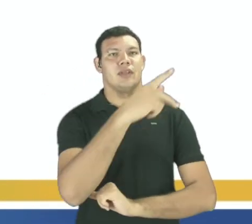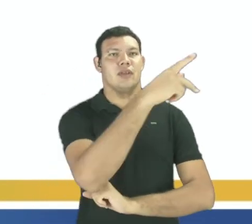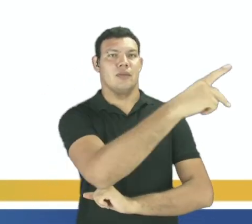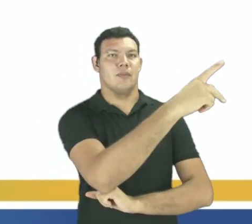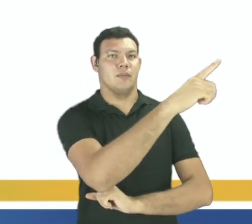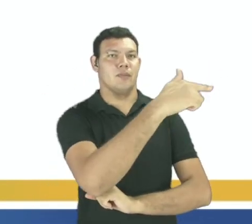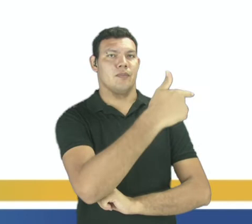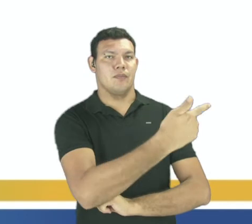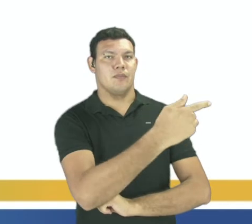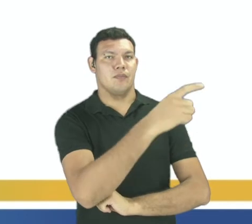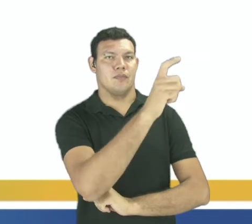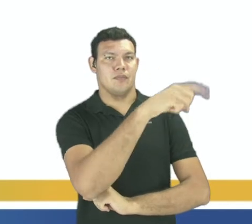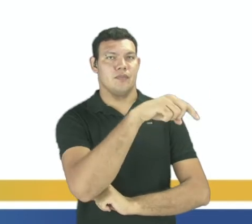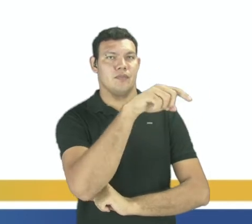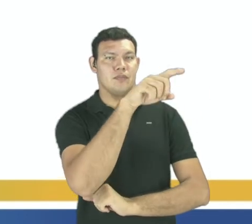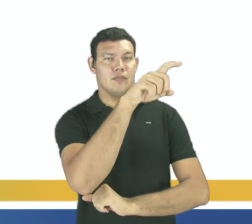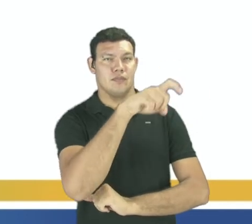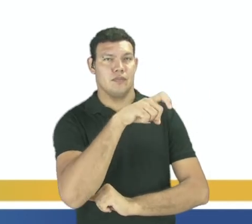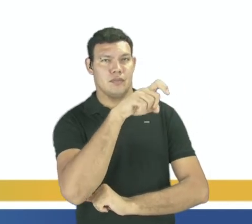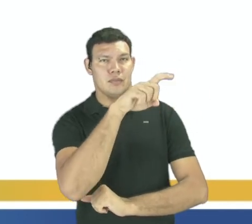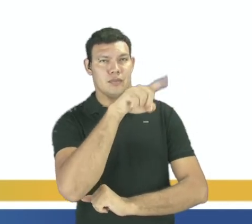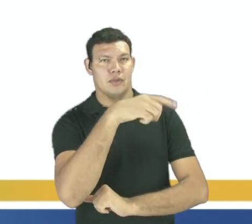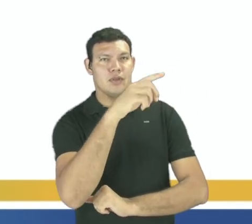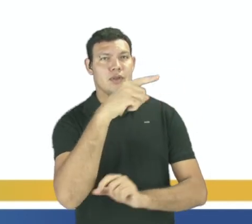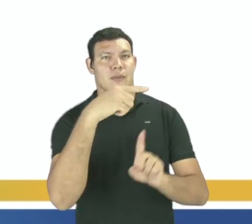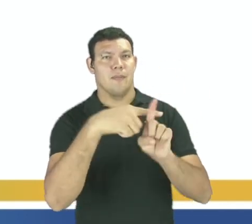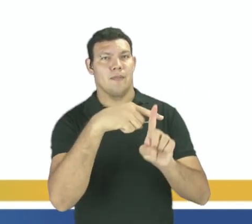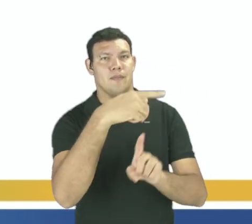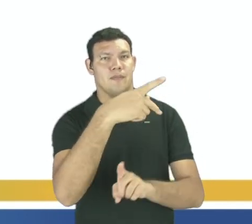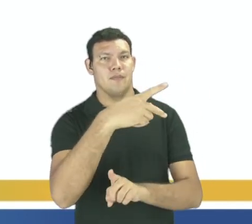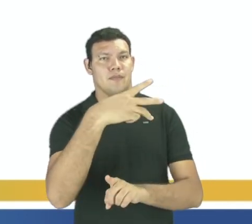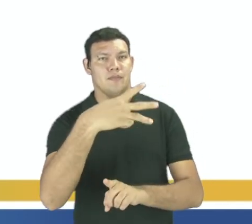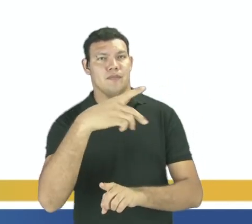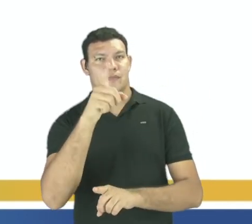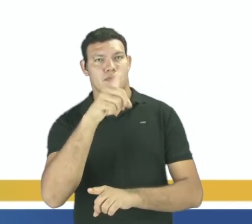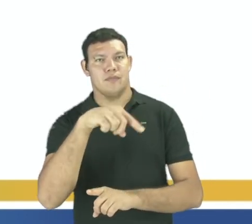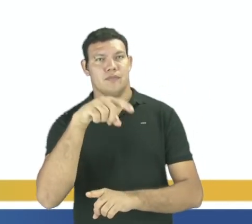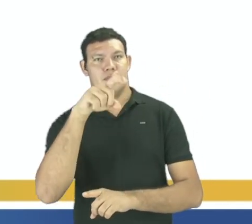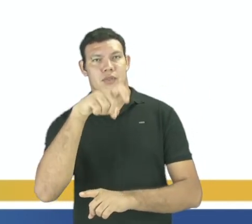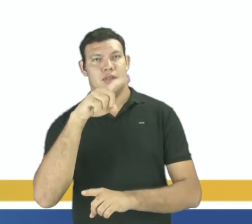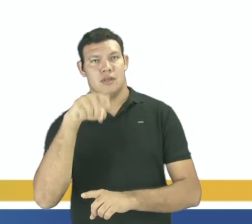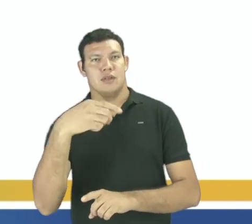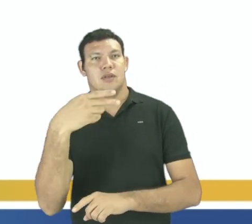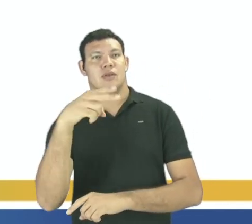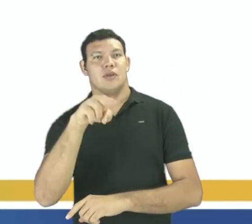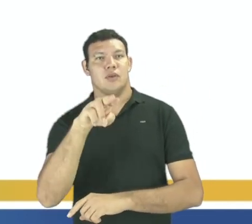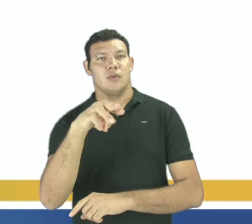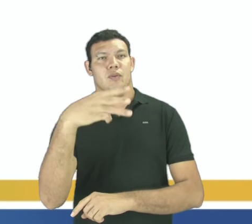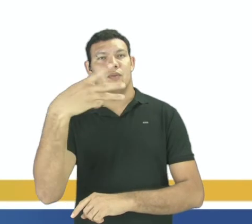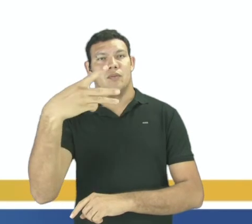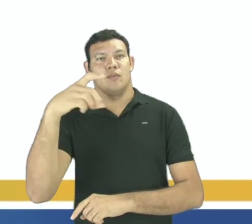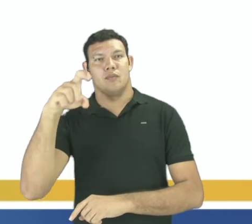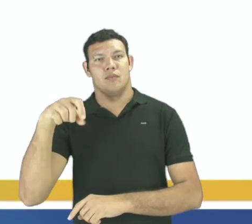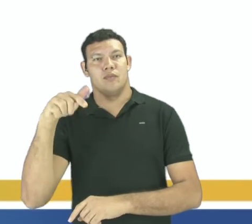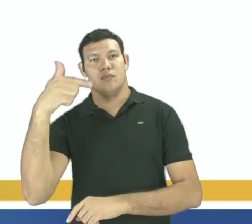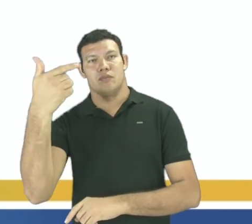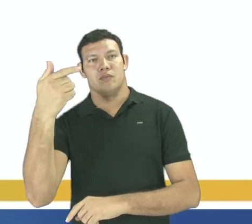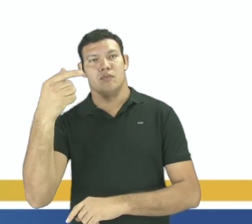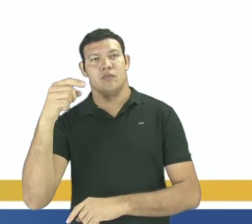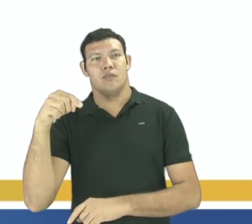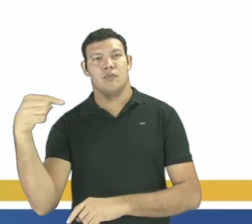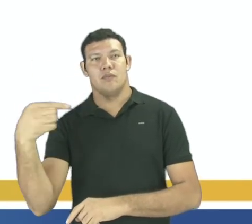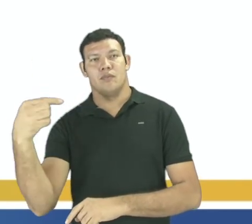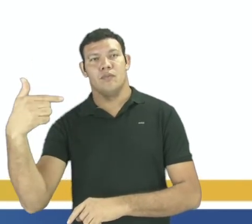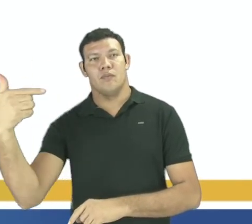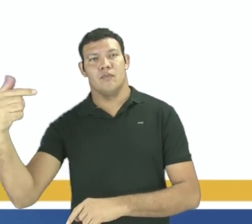menos 2x menos 2. Então essa é a resposta da letra A. Vamos à letra B. Na letra B,